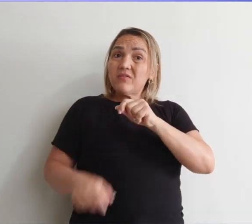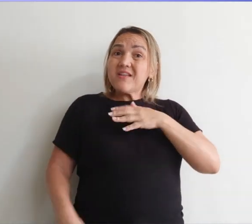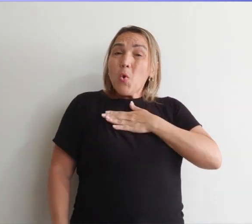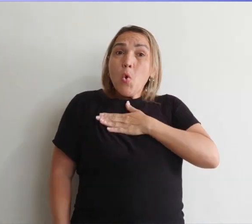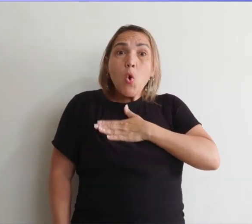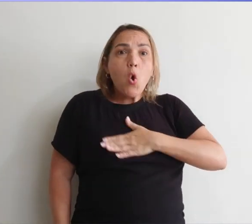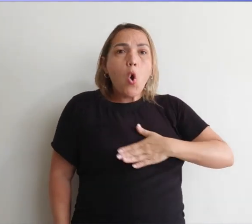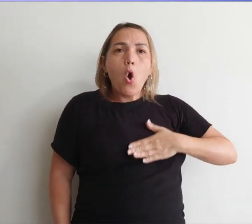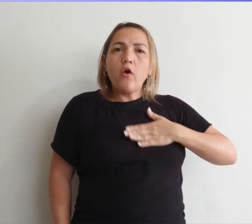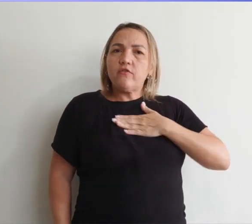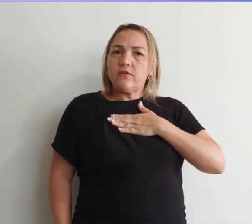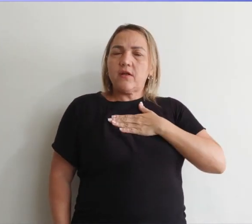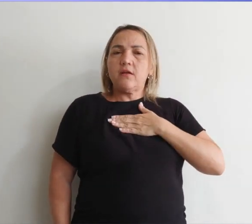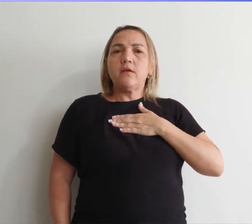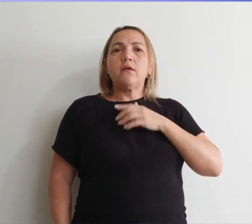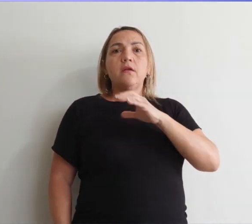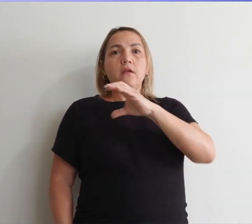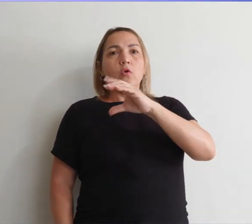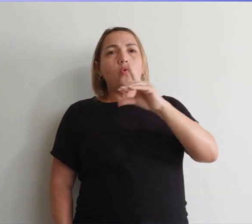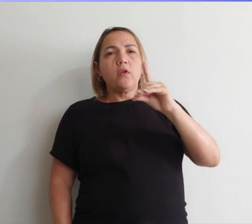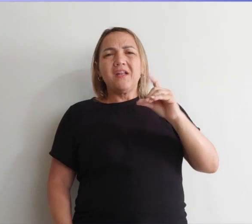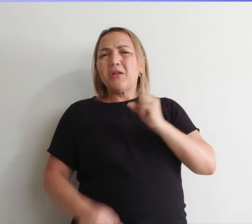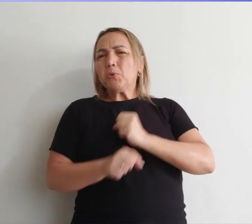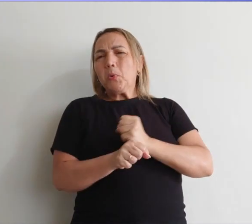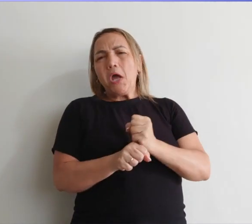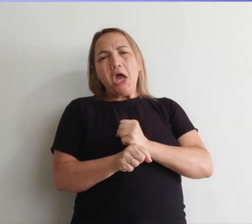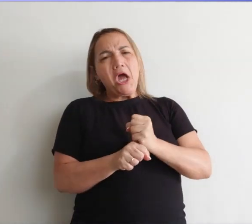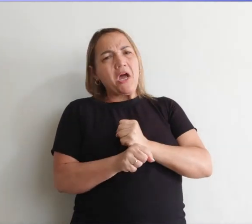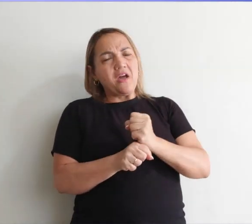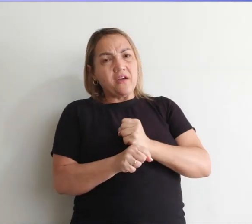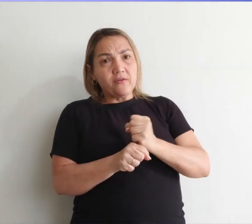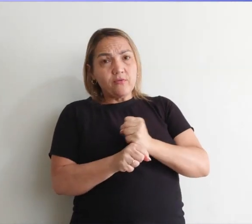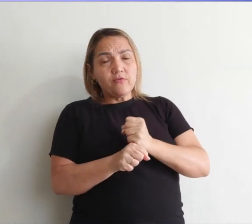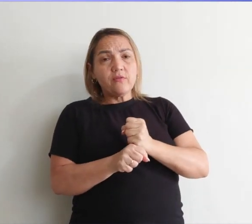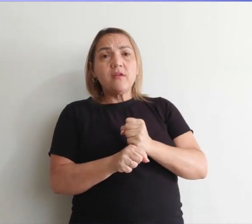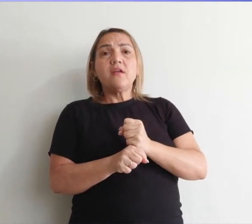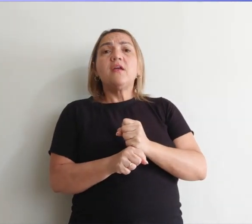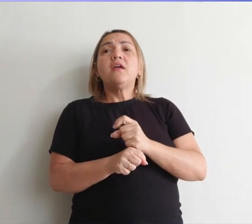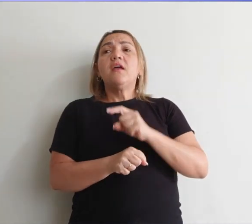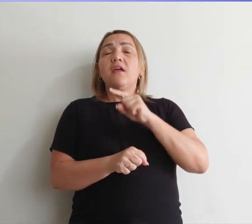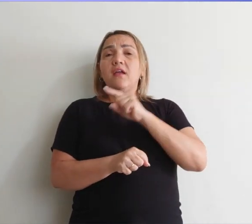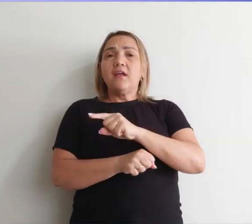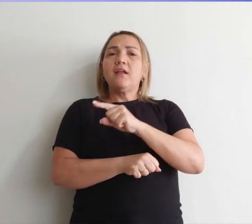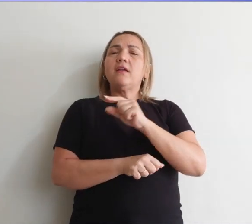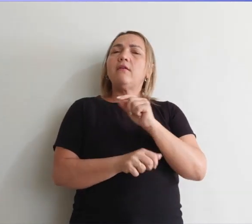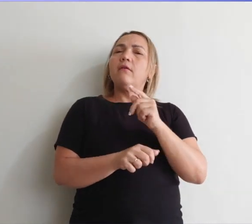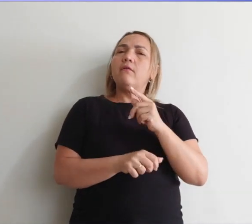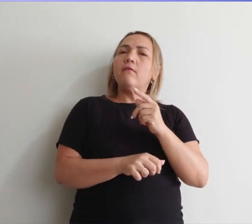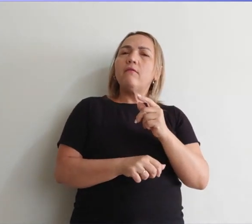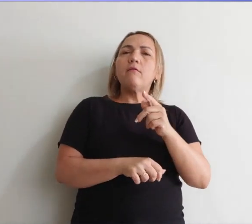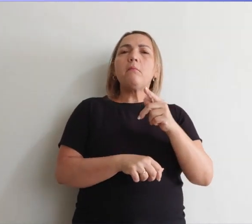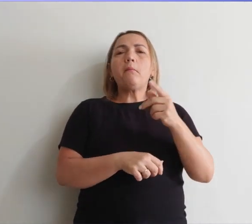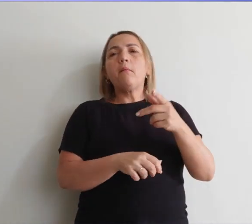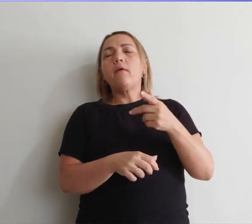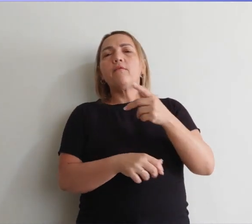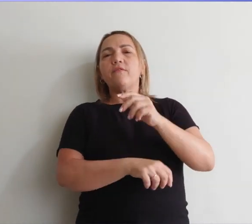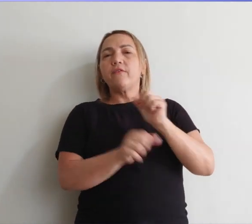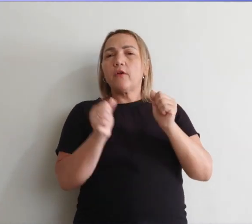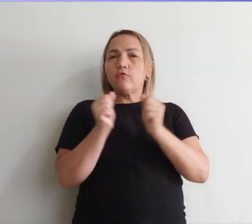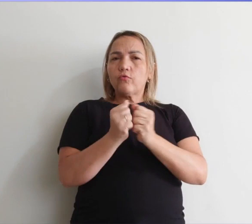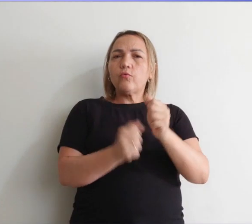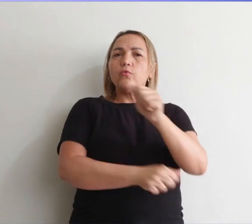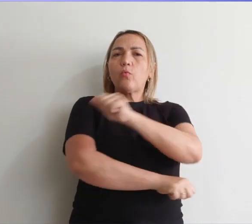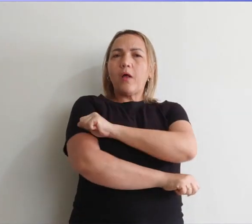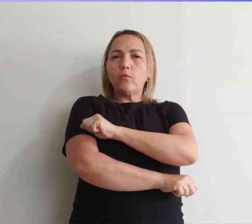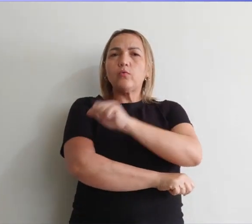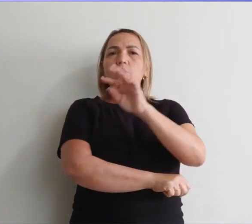goste muito, principalmente como eu sou coordenador há muitos anos, e eu pego muitos alunos fazendo TCCs,